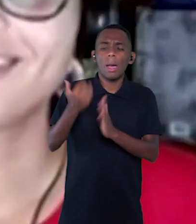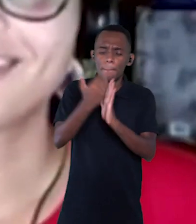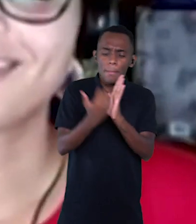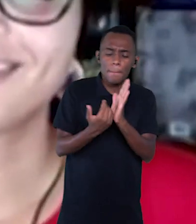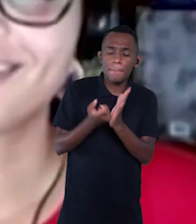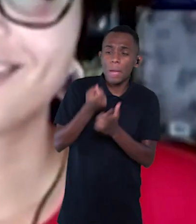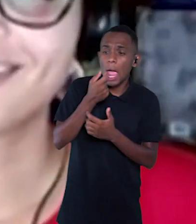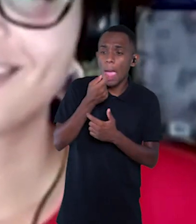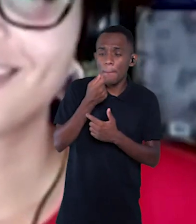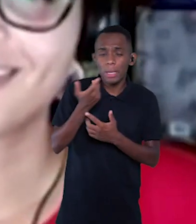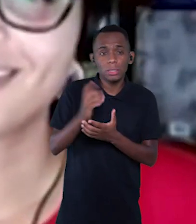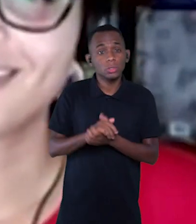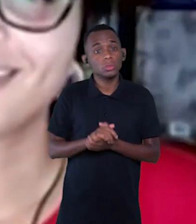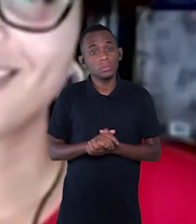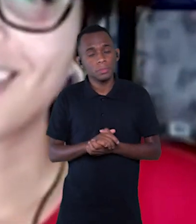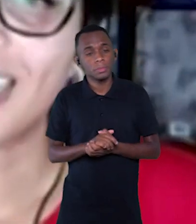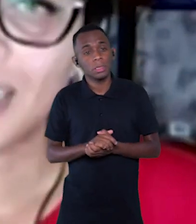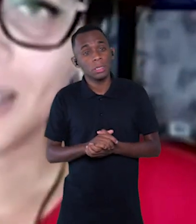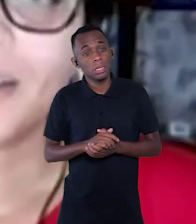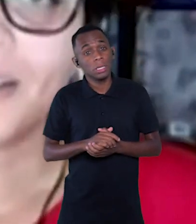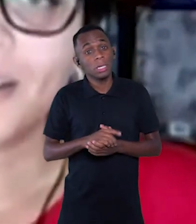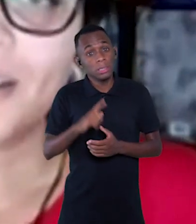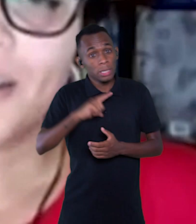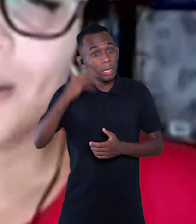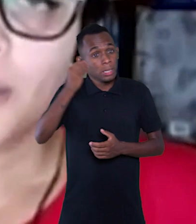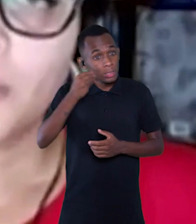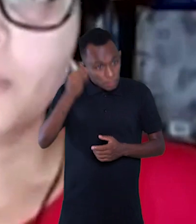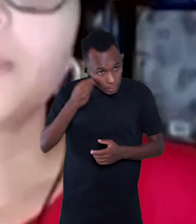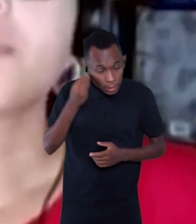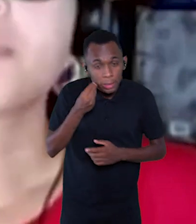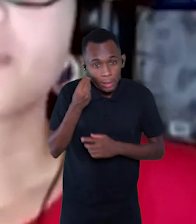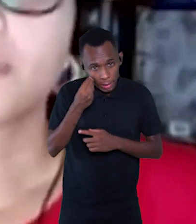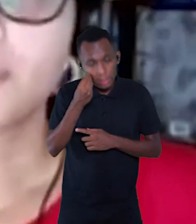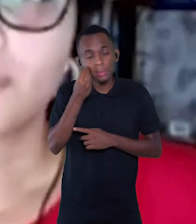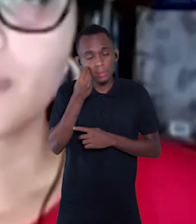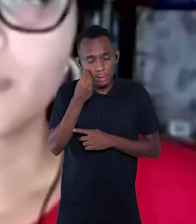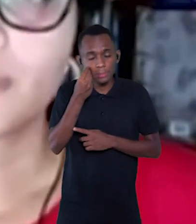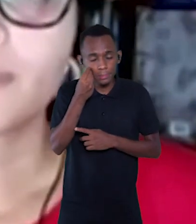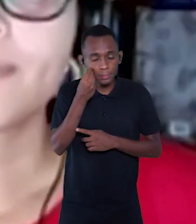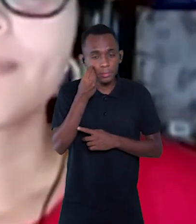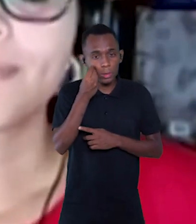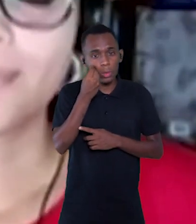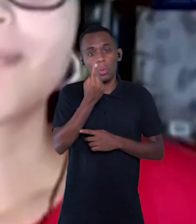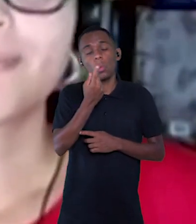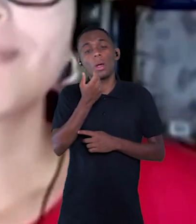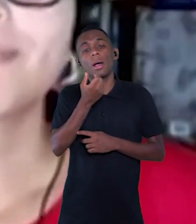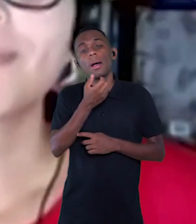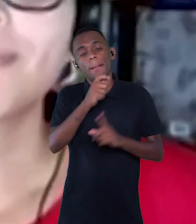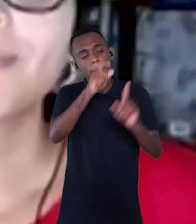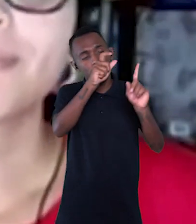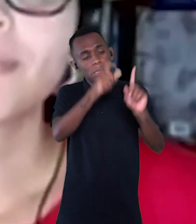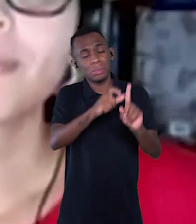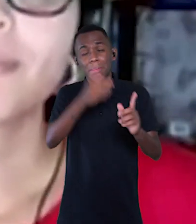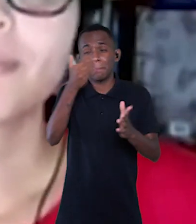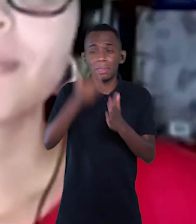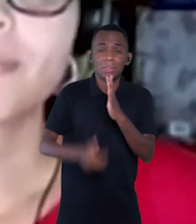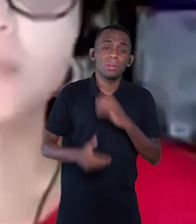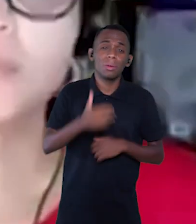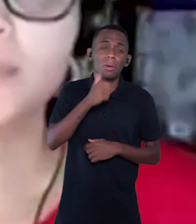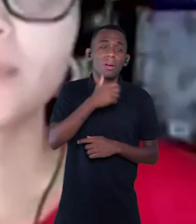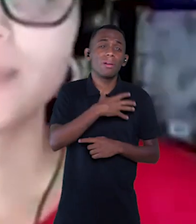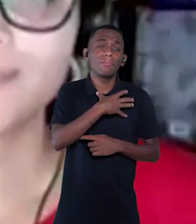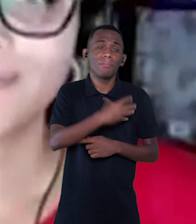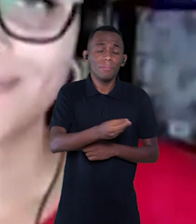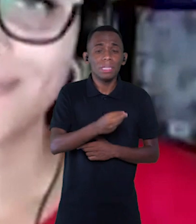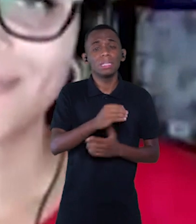caso de uma pessoa que perdeu a filha por meningite, né? E aí ela fica obcecada por levar o